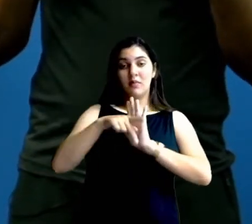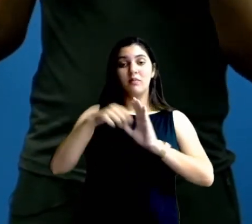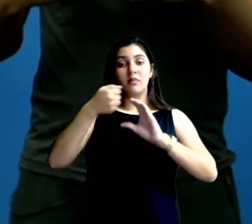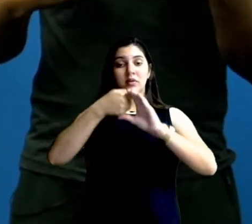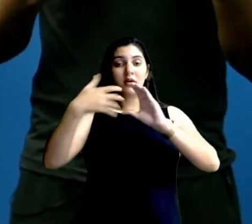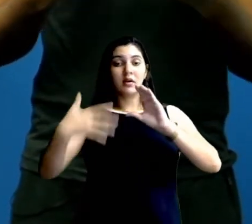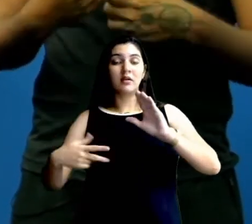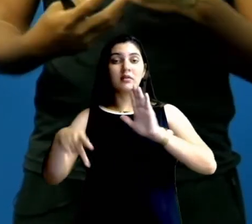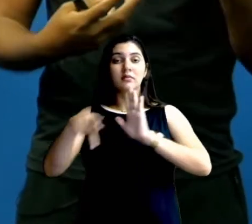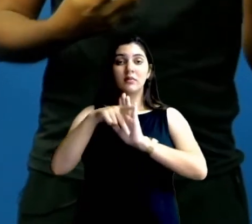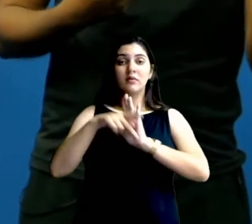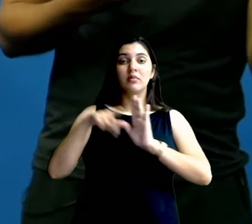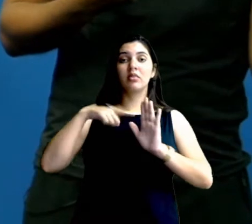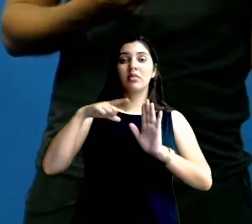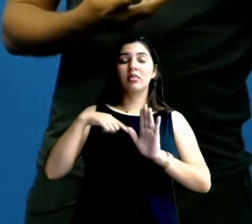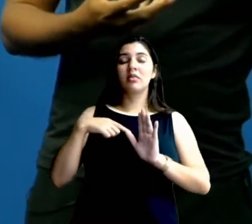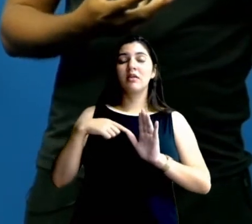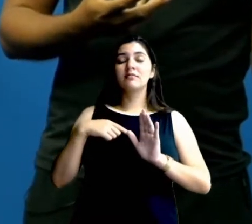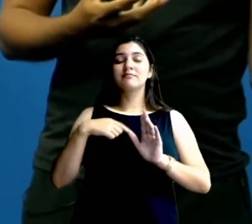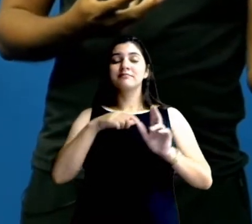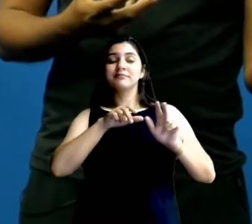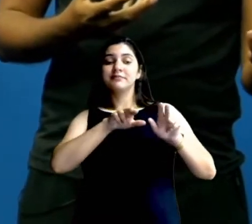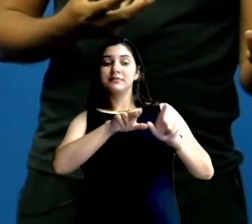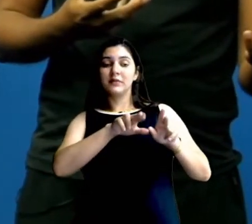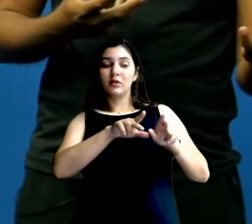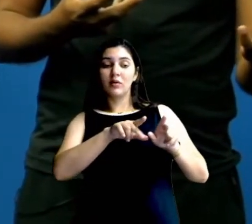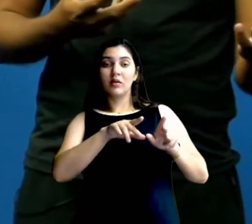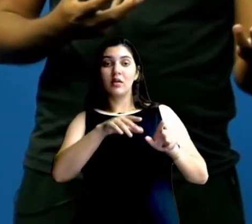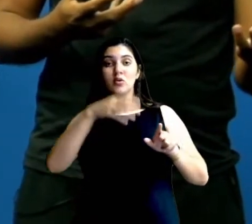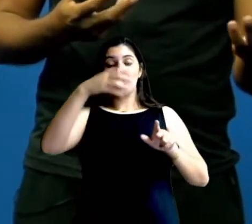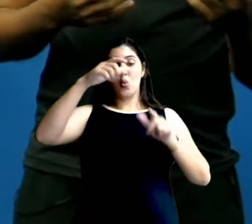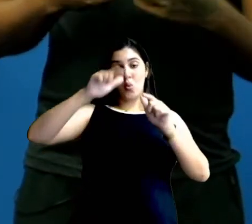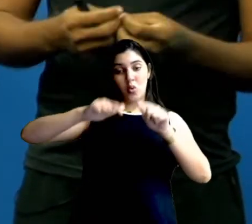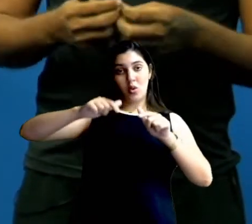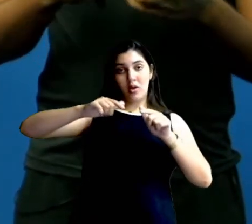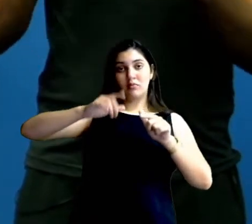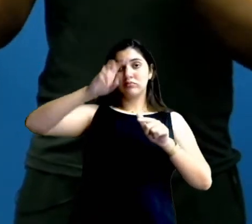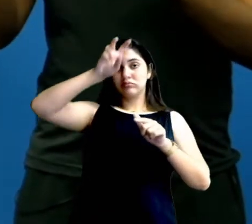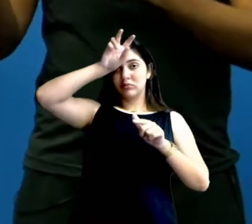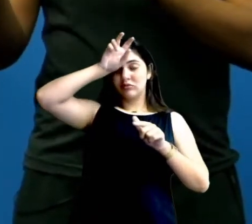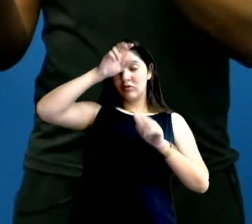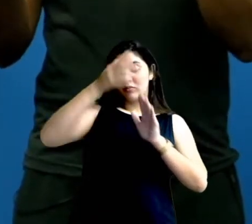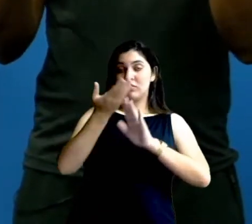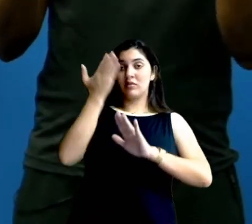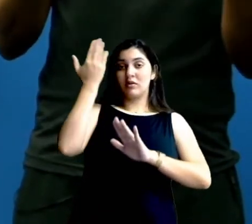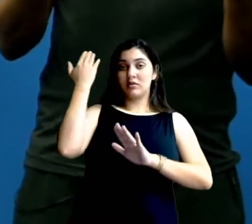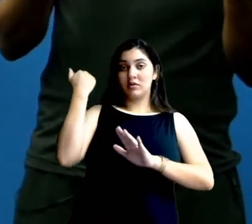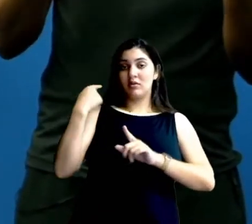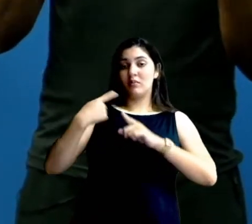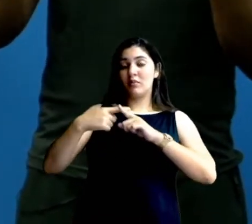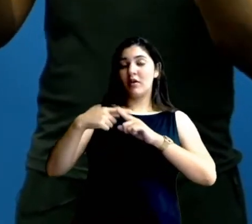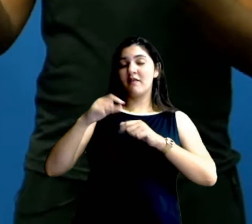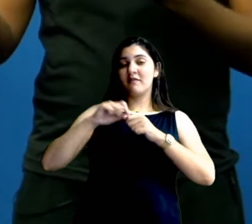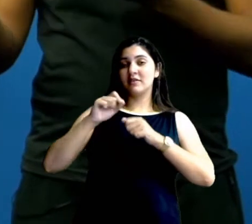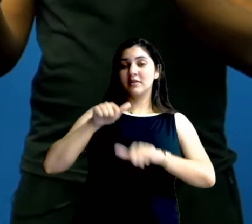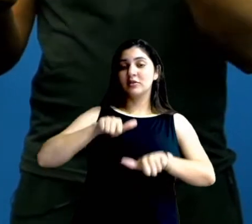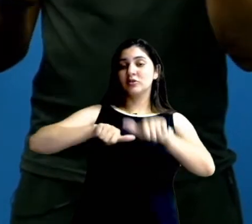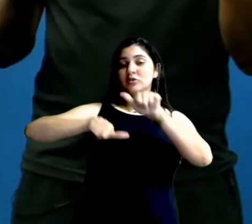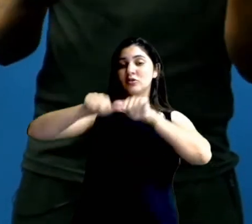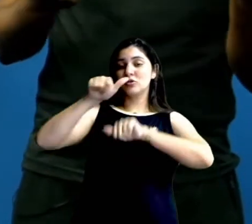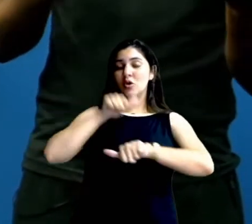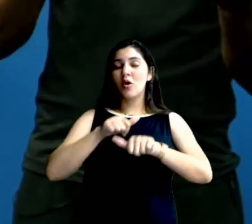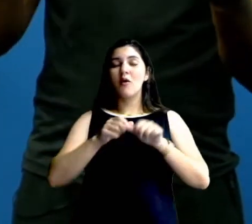características próprias possui semelhanças com o reino egípcio antigo porque eles faziam trocas